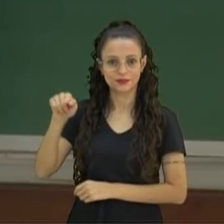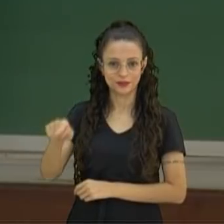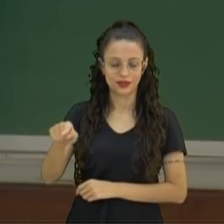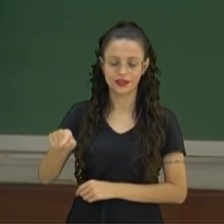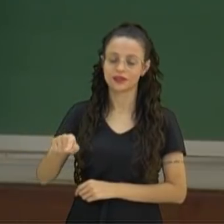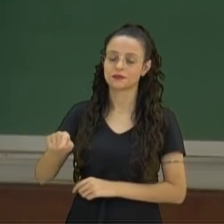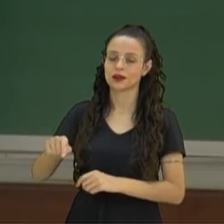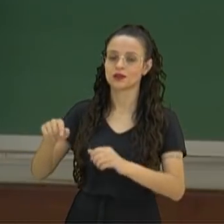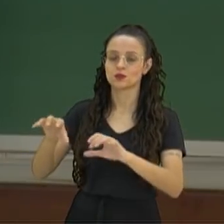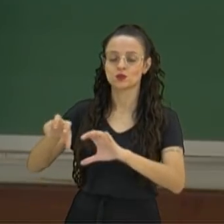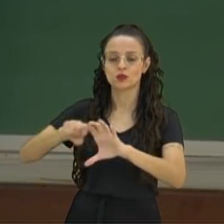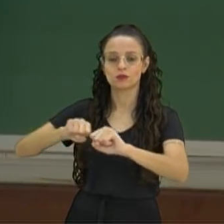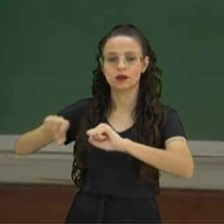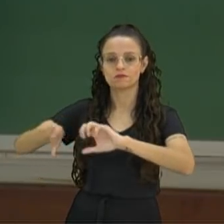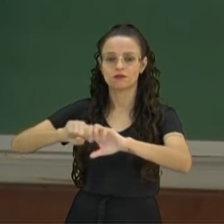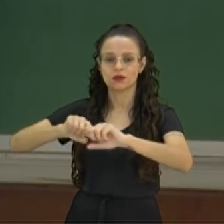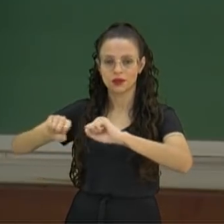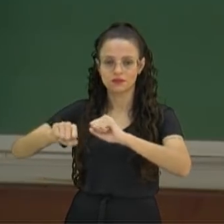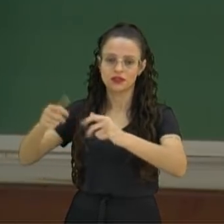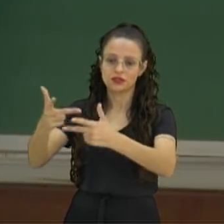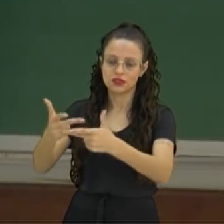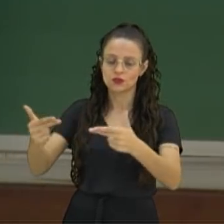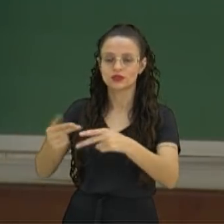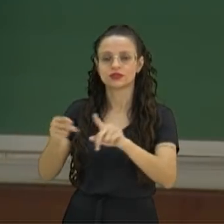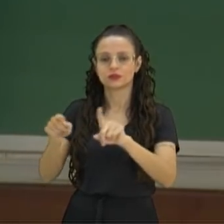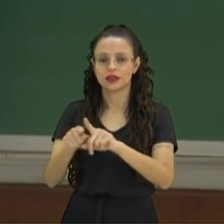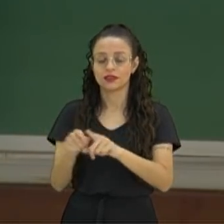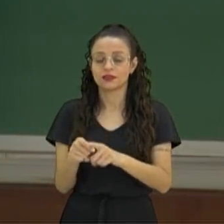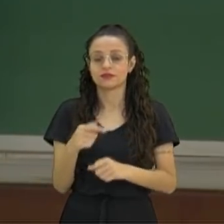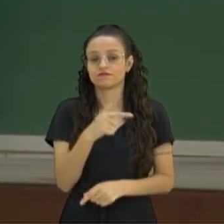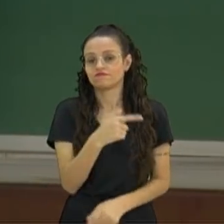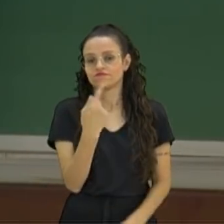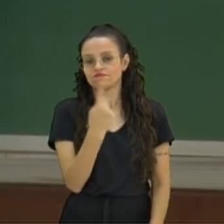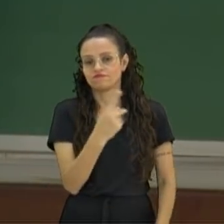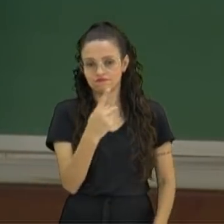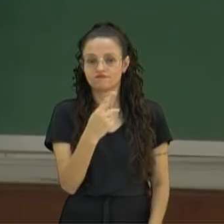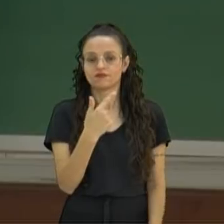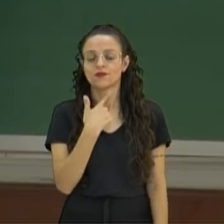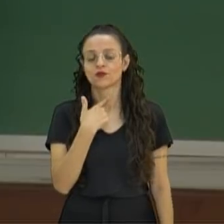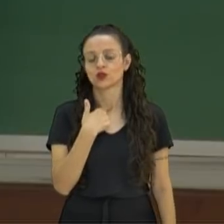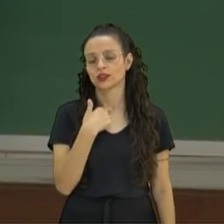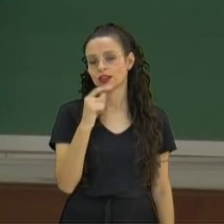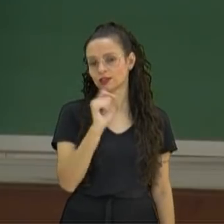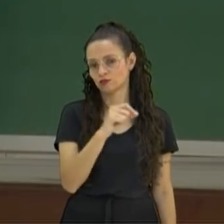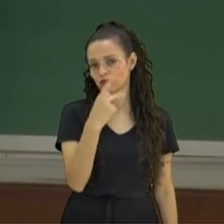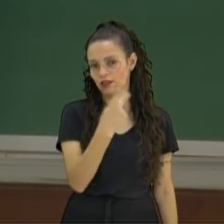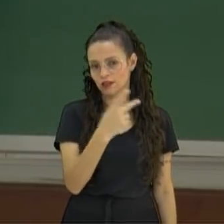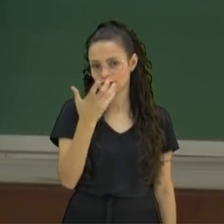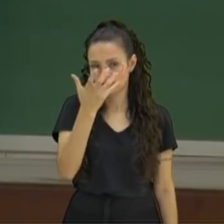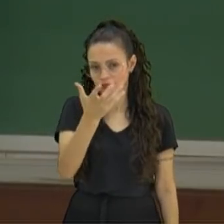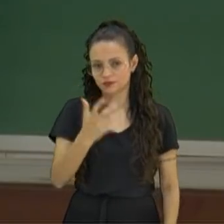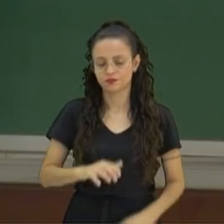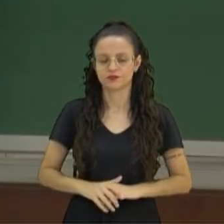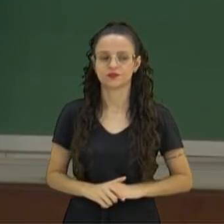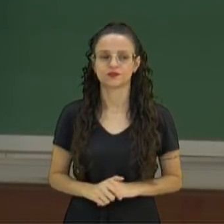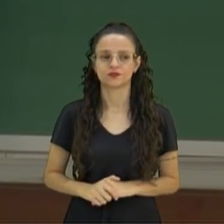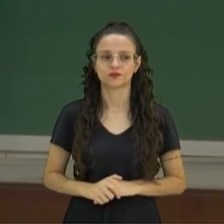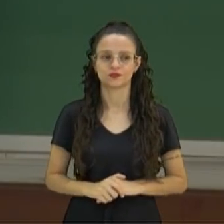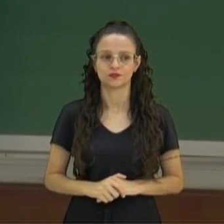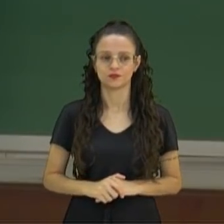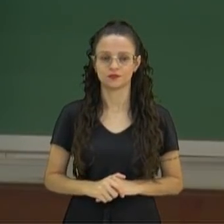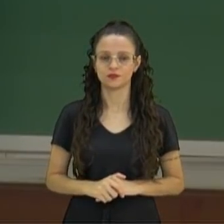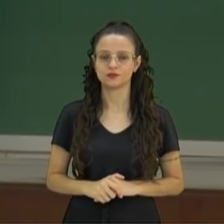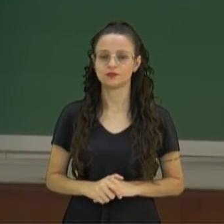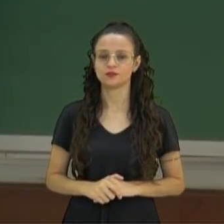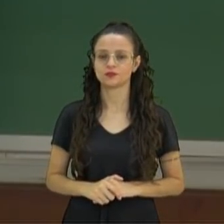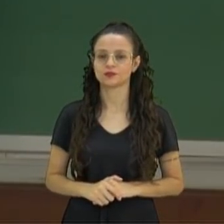se apropriar dos recursos e atender aquilo que ela deseja ou que ela necessita, certo? Então, bem importante